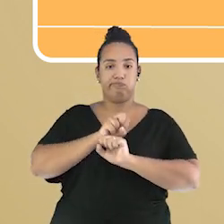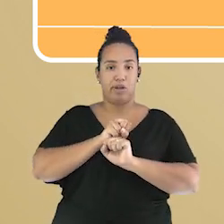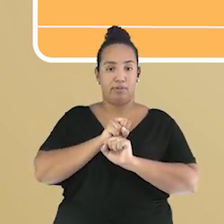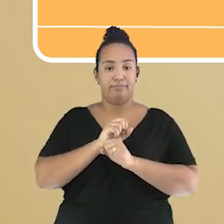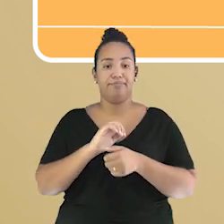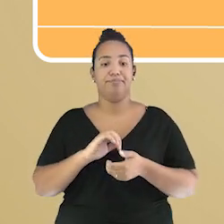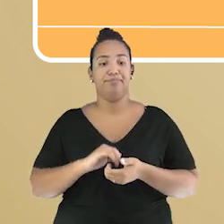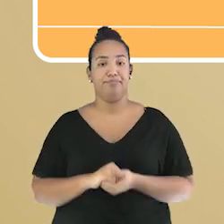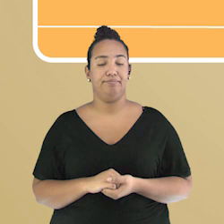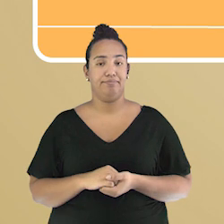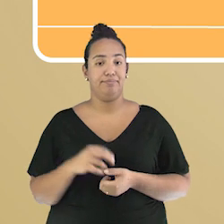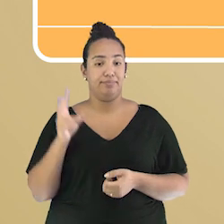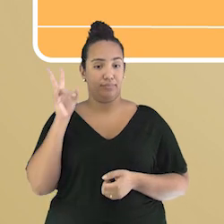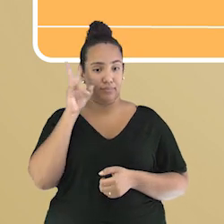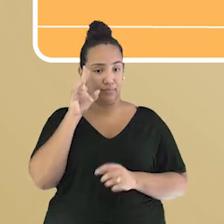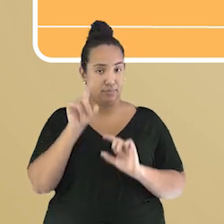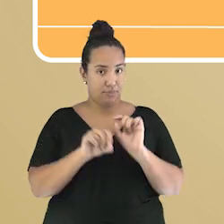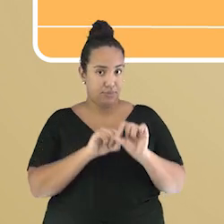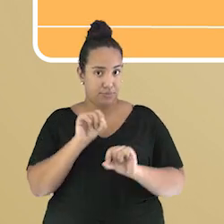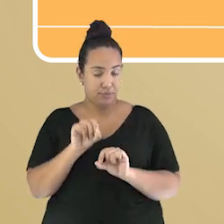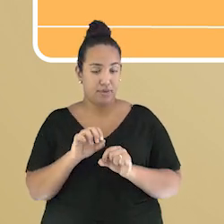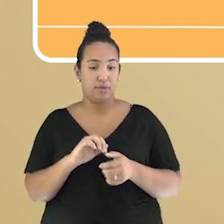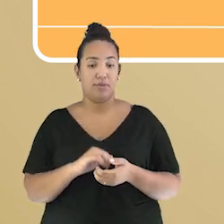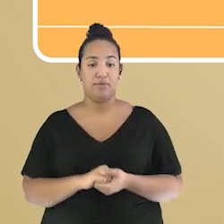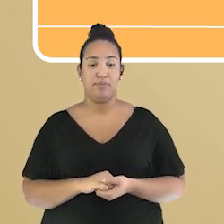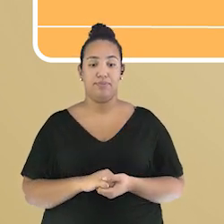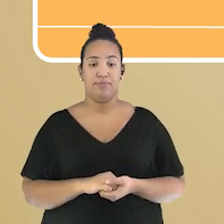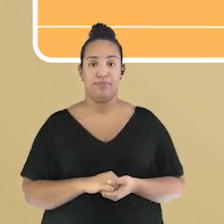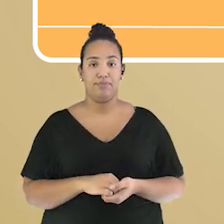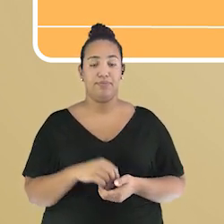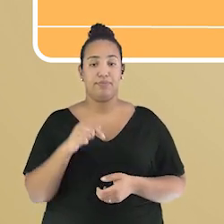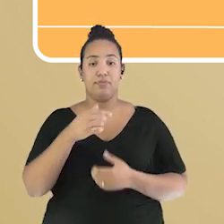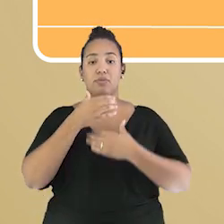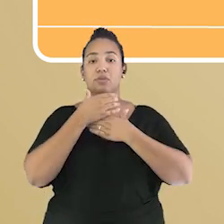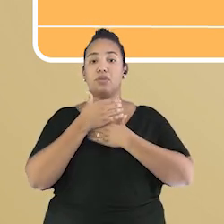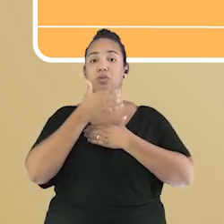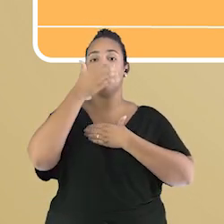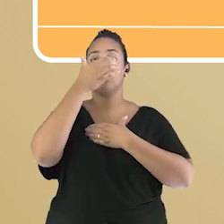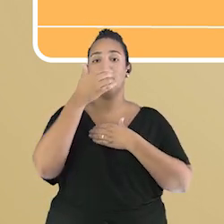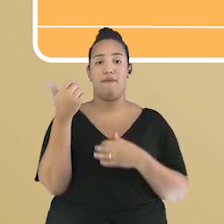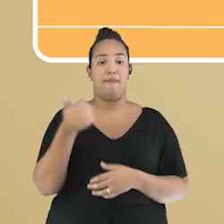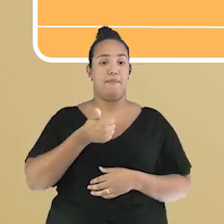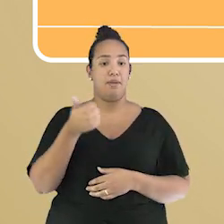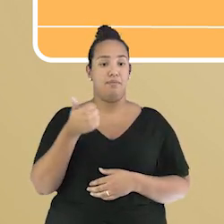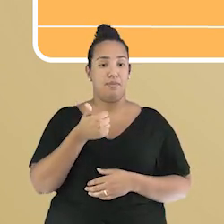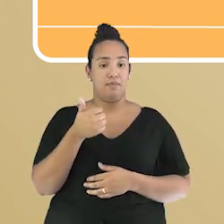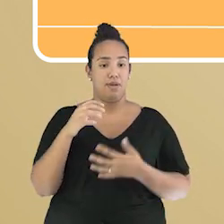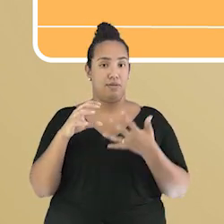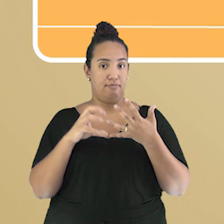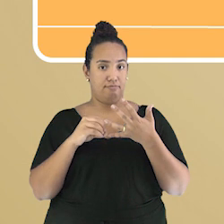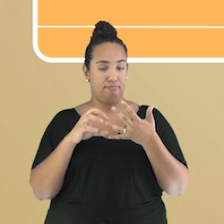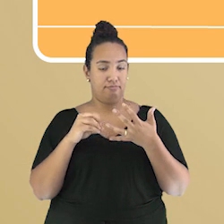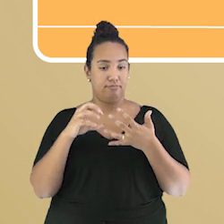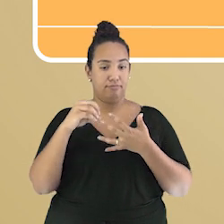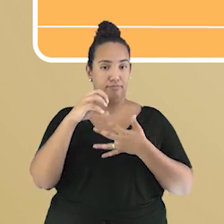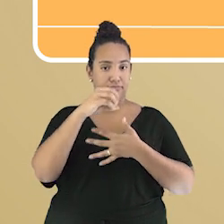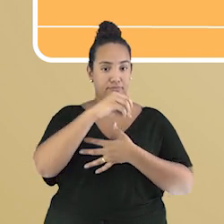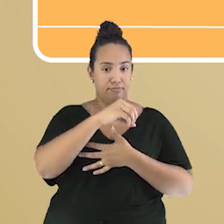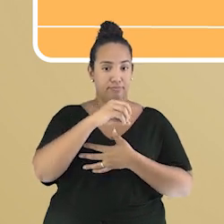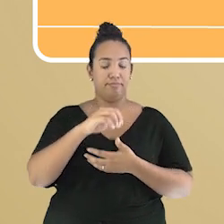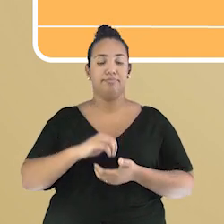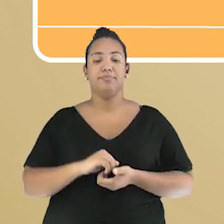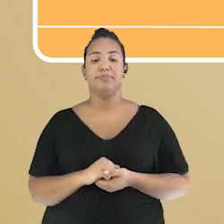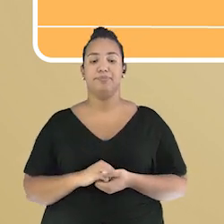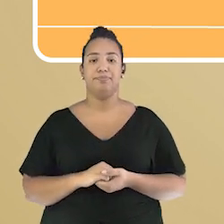sobreviver. Lembrando que ela é o consumidor primário da árvore